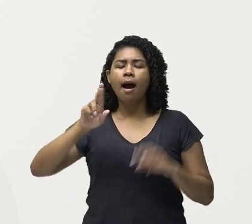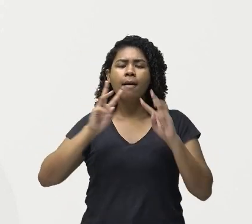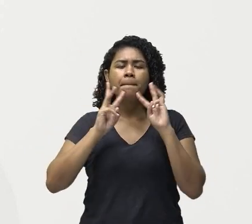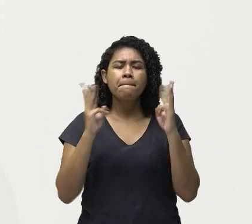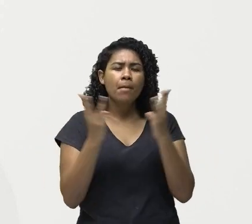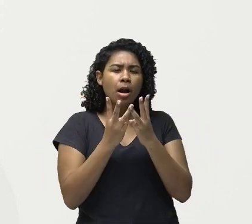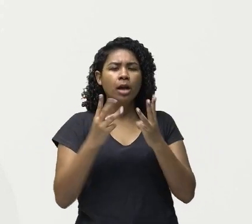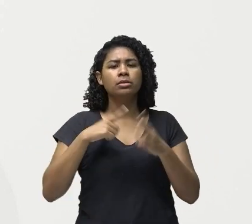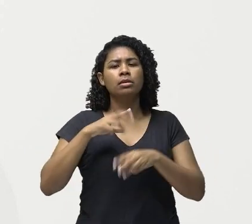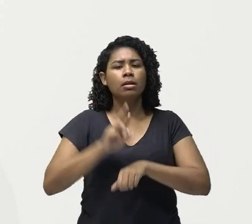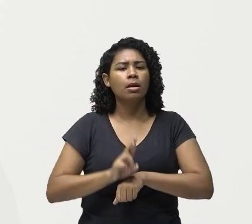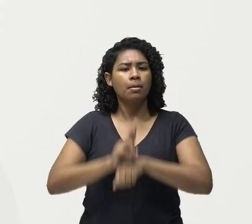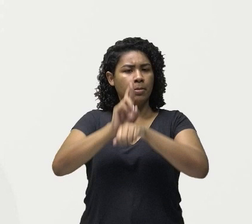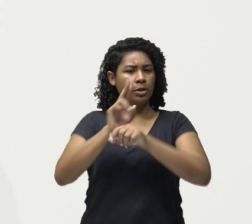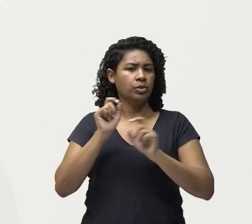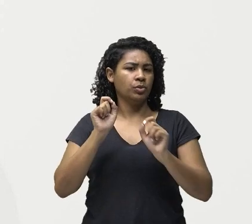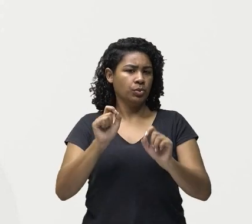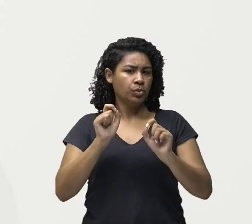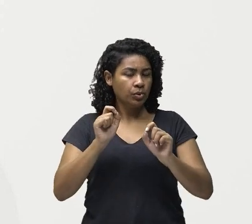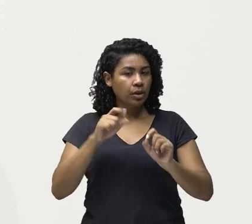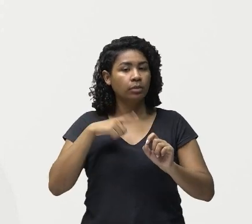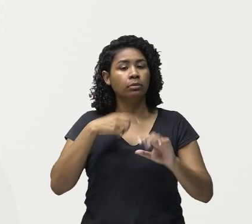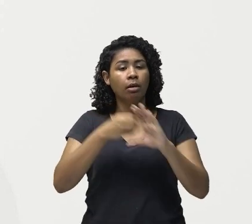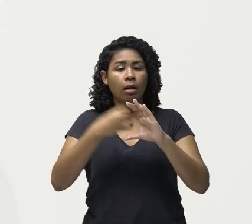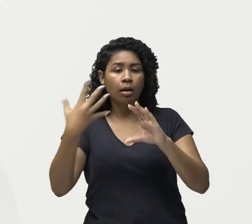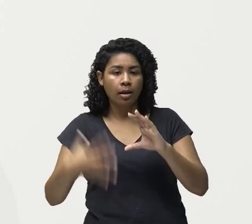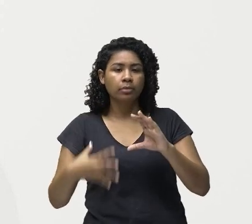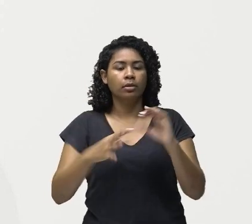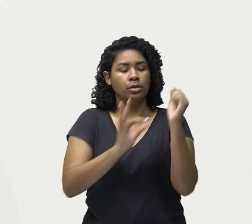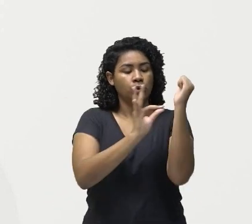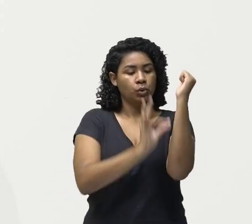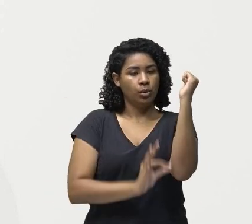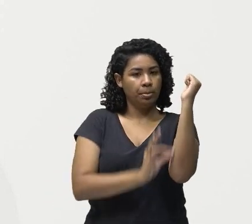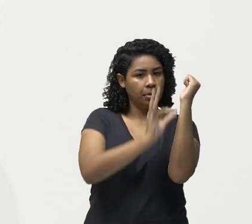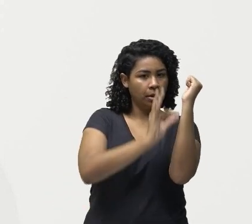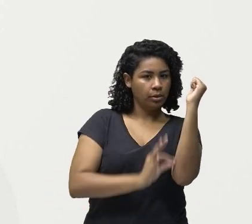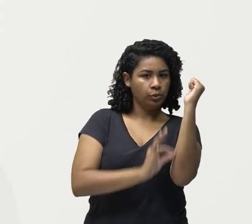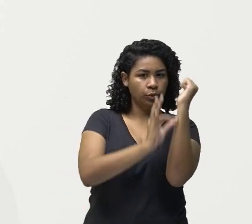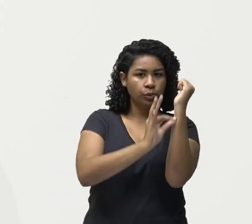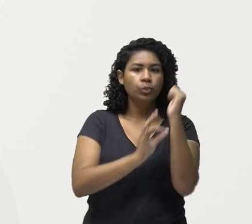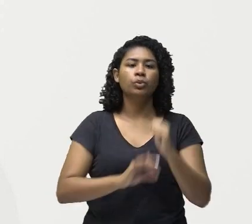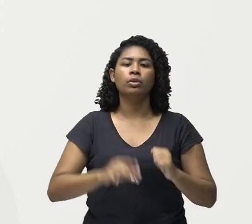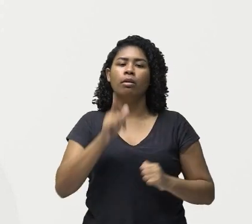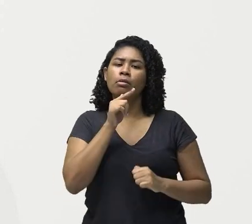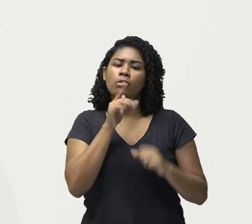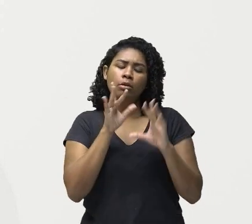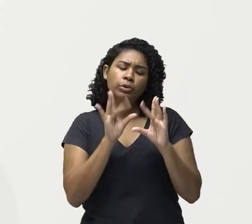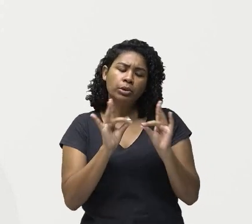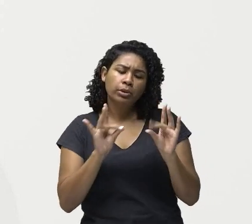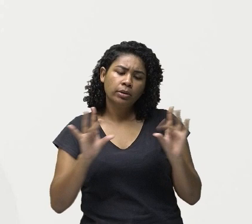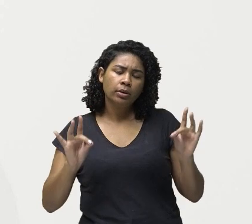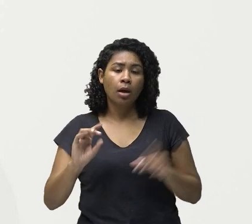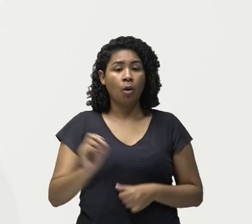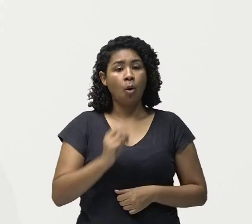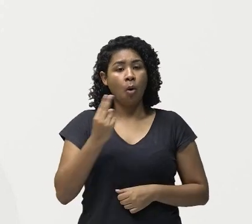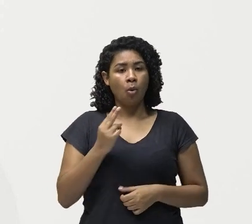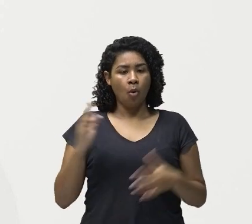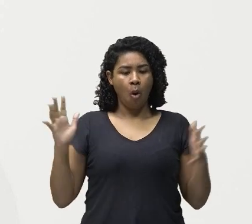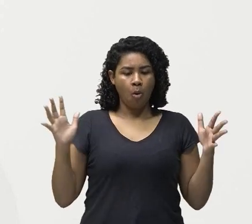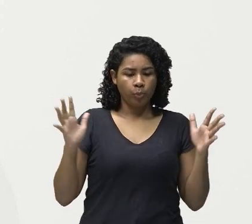extensões de ar com propriedades como temperatura, umidade e pressão,